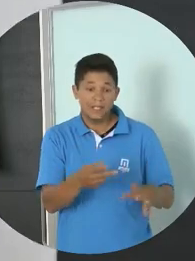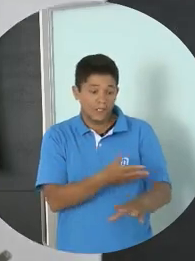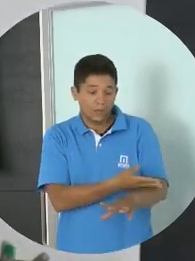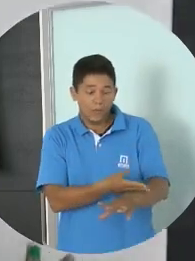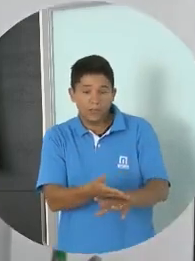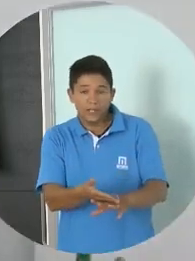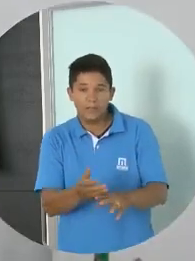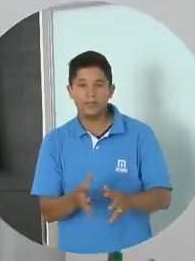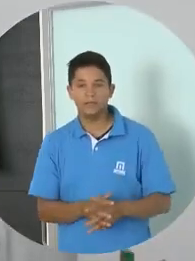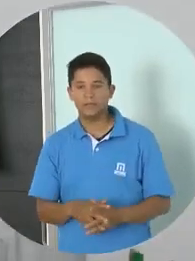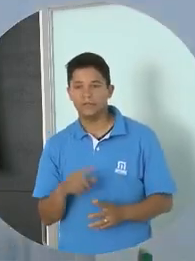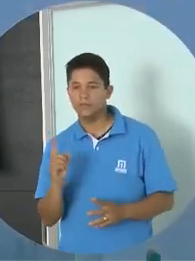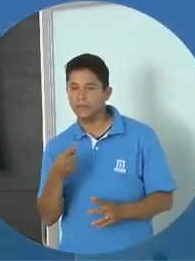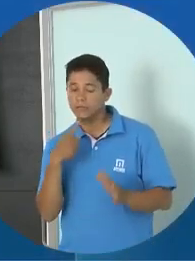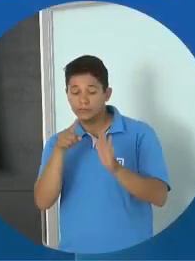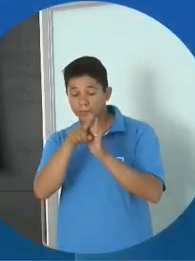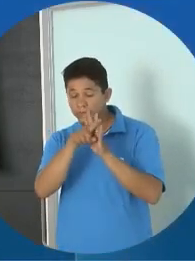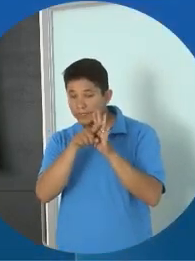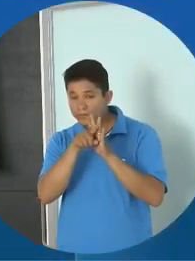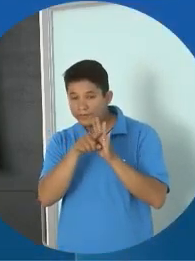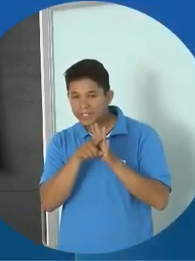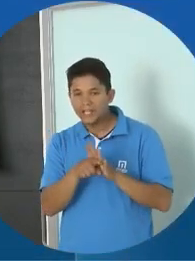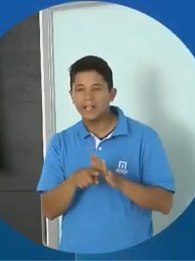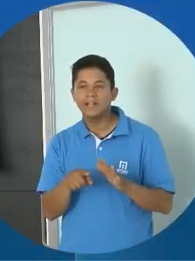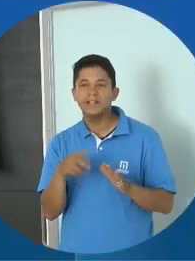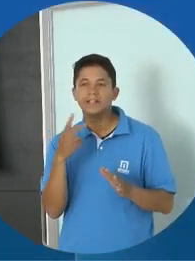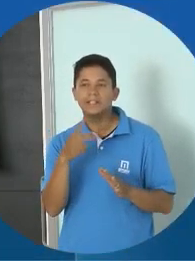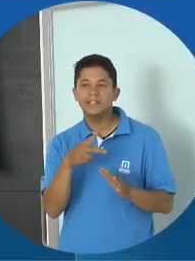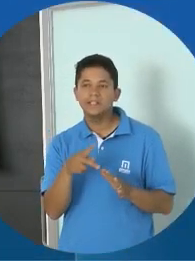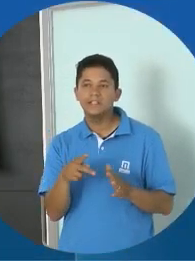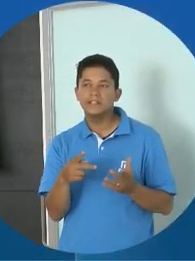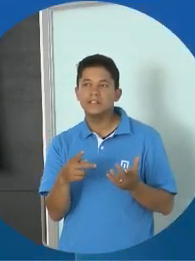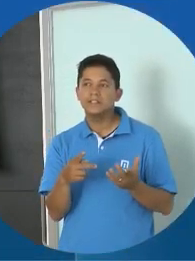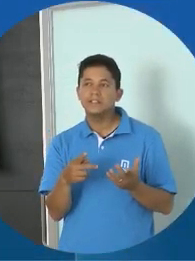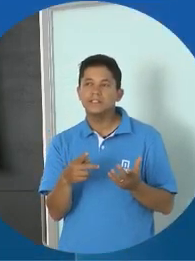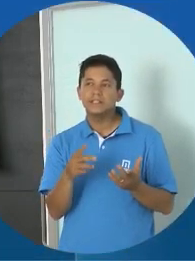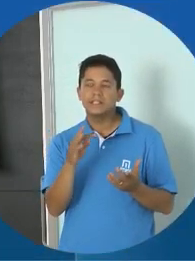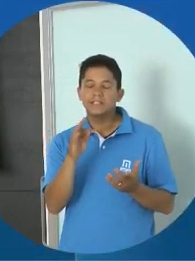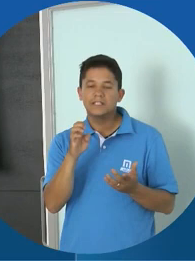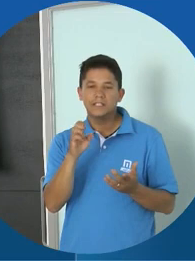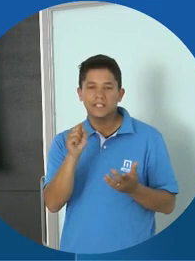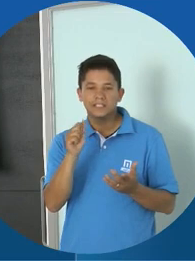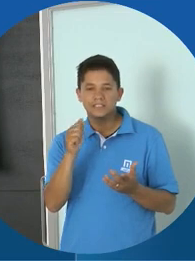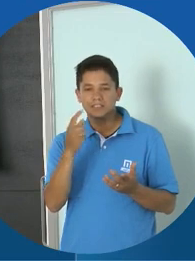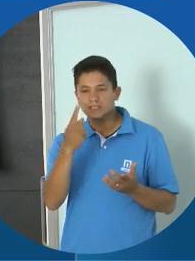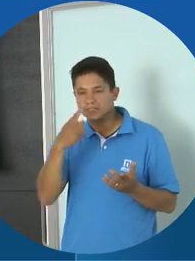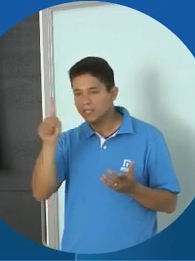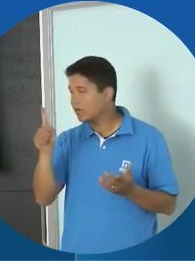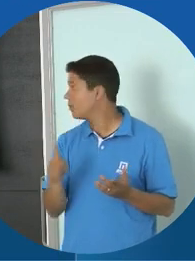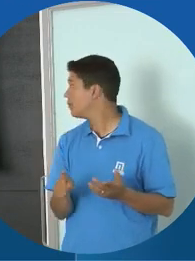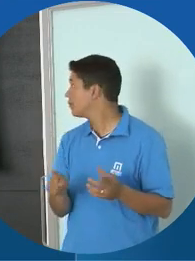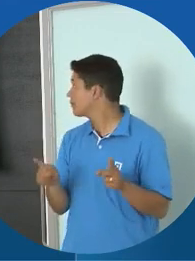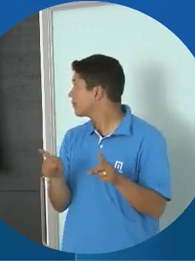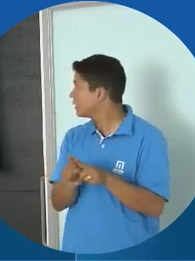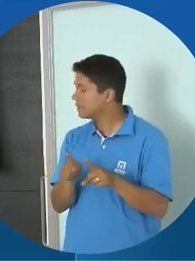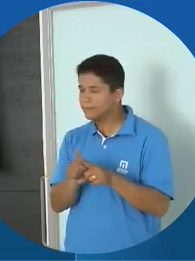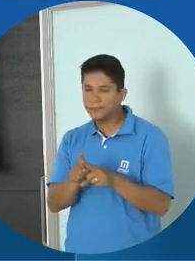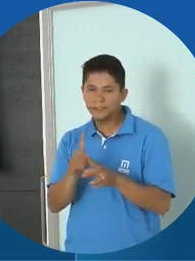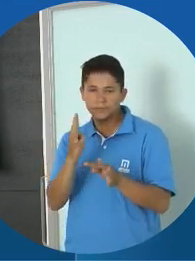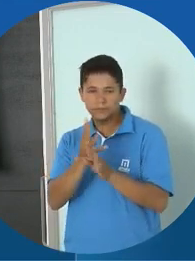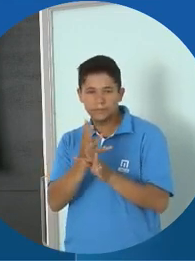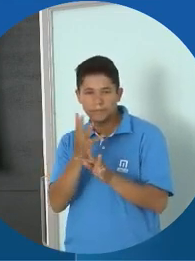esses diferentes estados de tensão, a questão da saturação, gerando poropressões